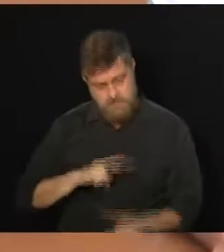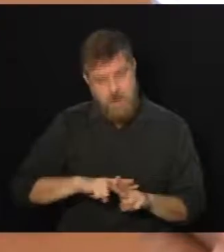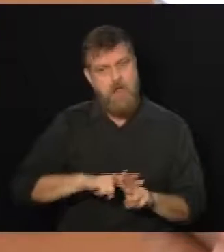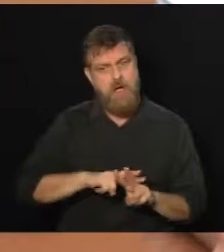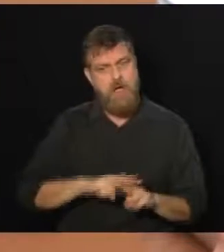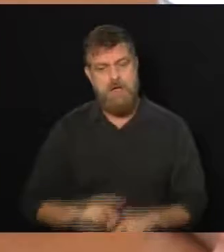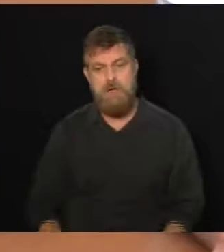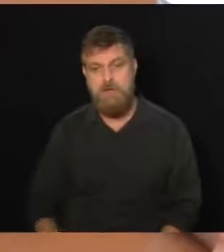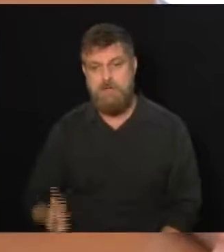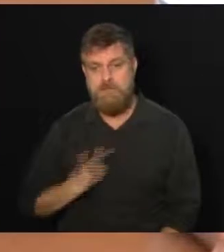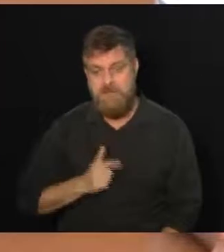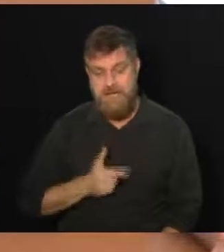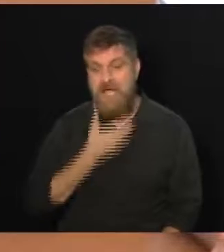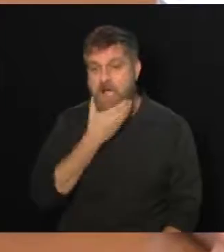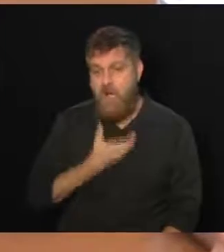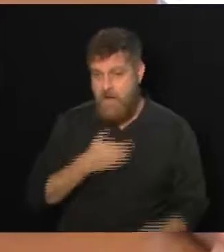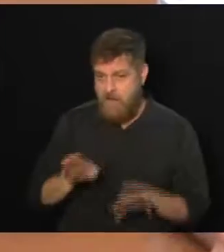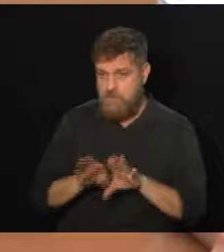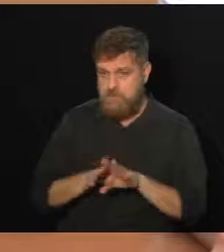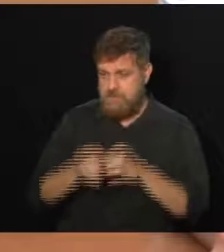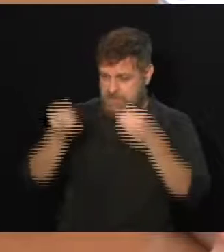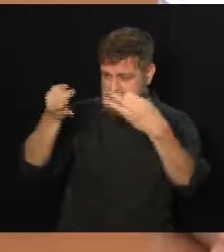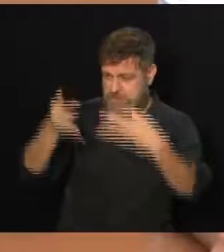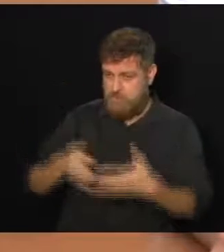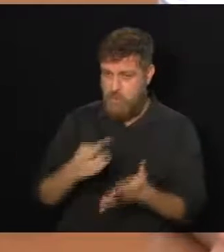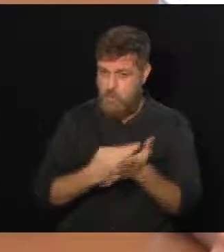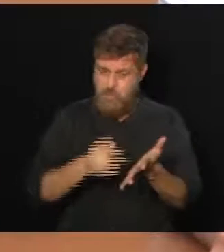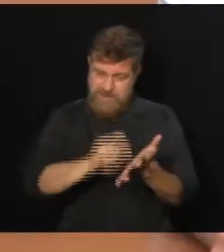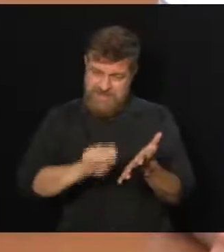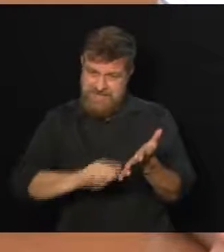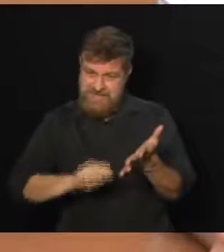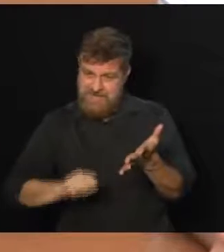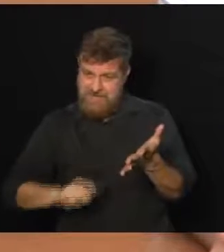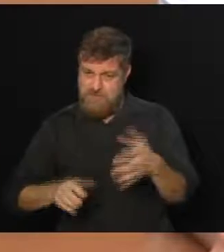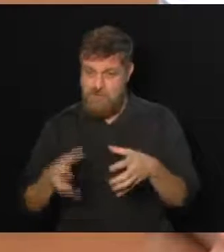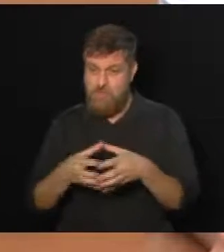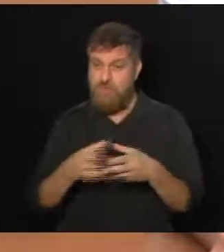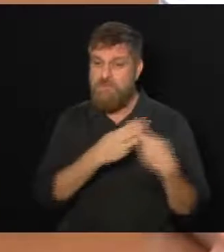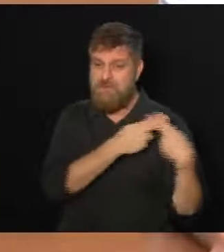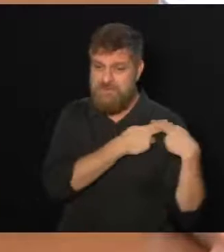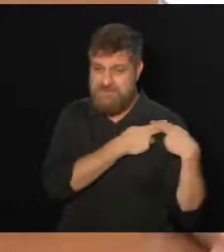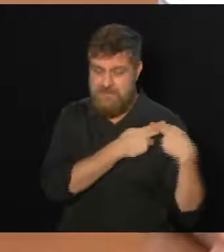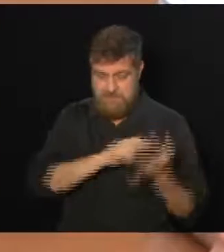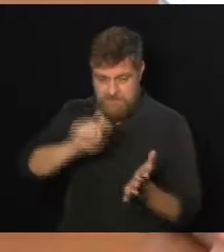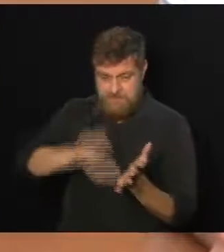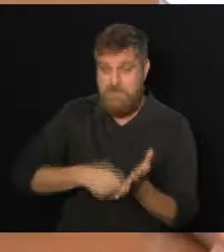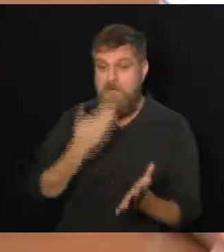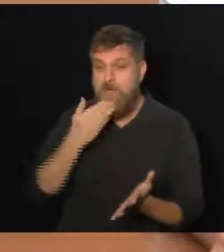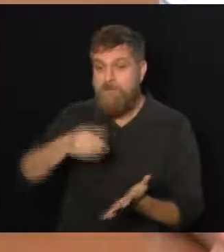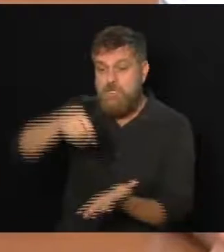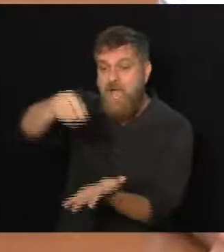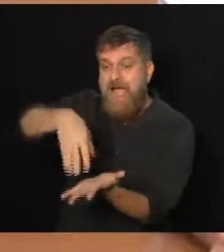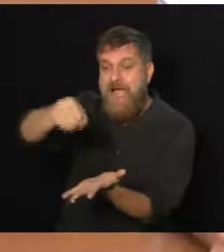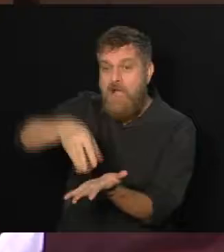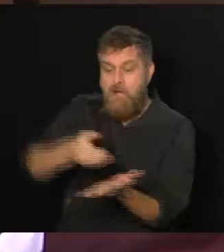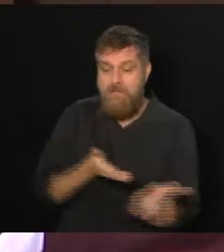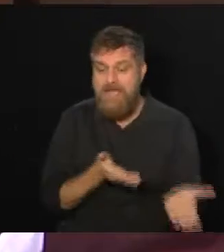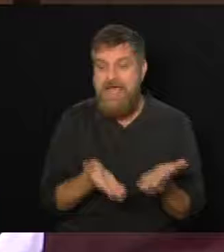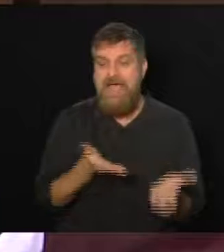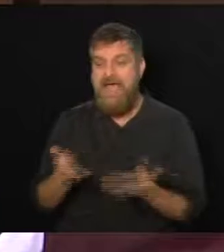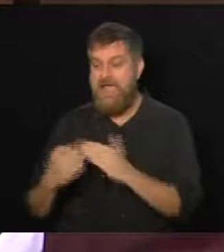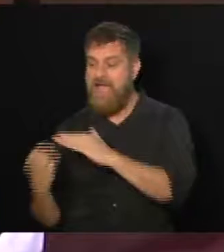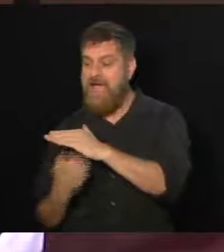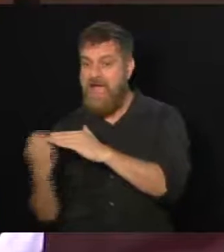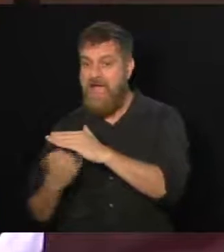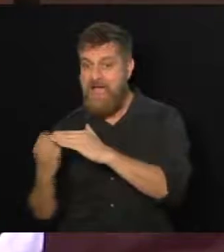mesma reunião, Carmo Luiz também comentou sobre o requerimento assinado pela comissão solicitando a cópia do processo de licitação para o